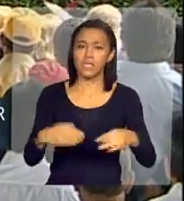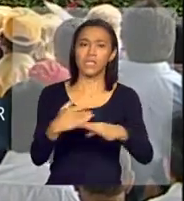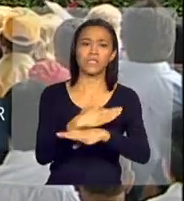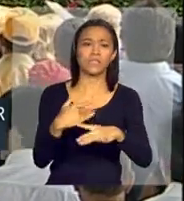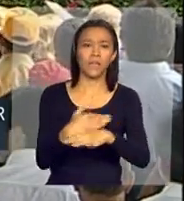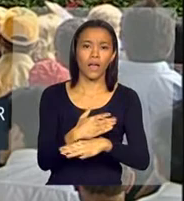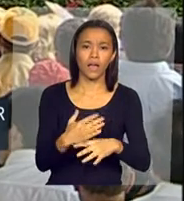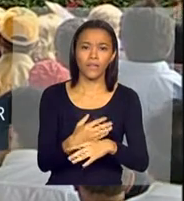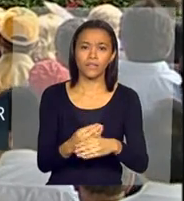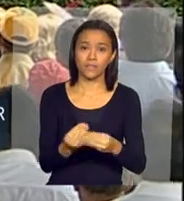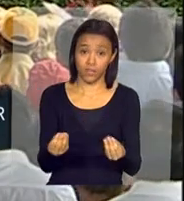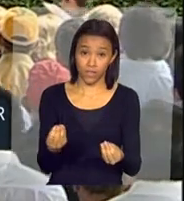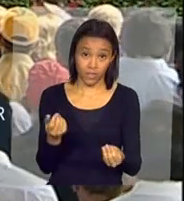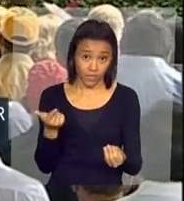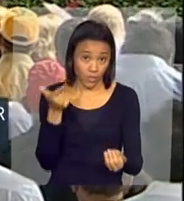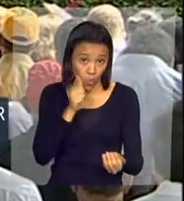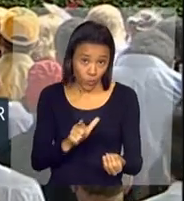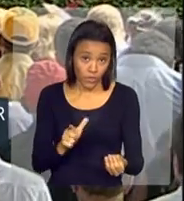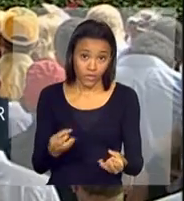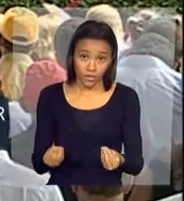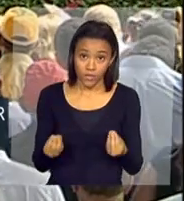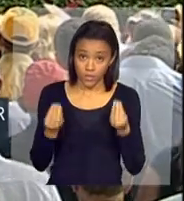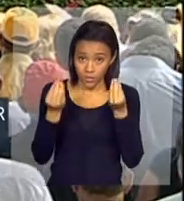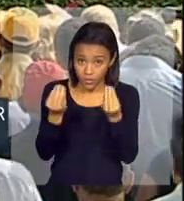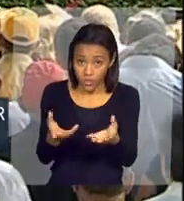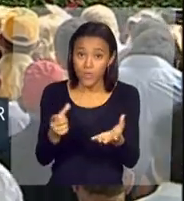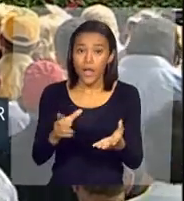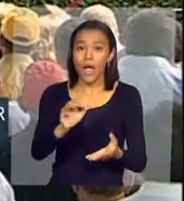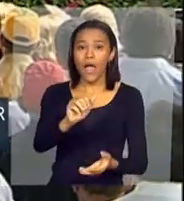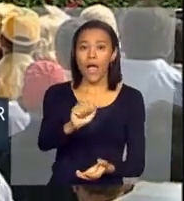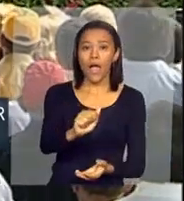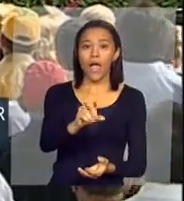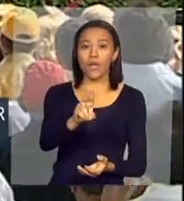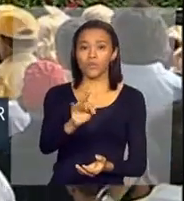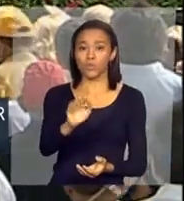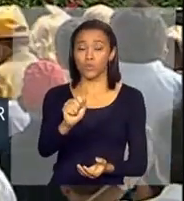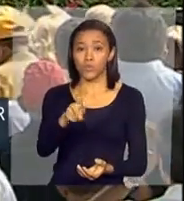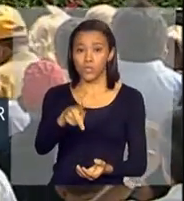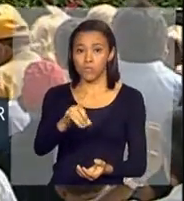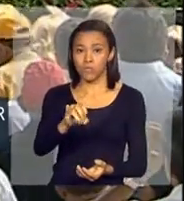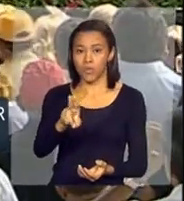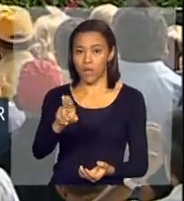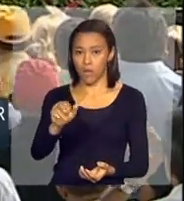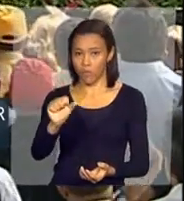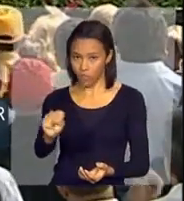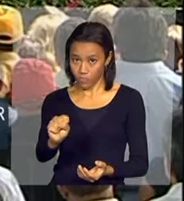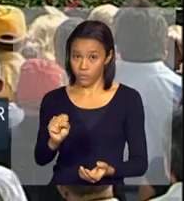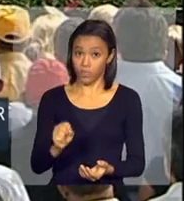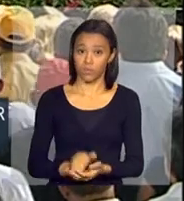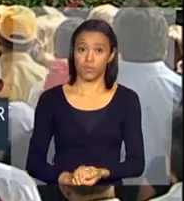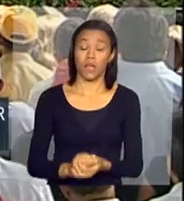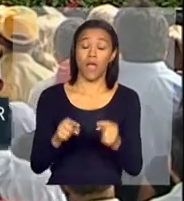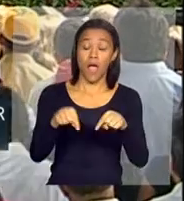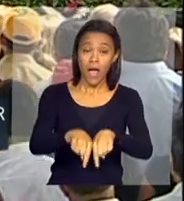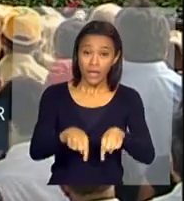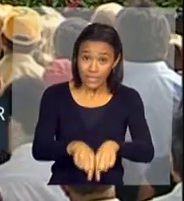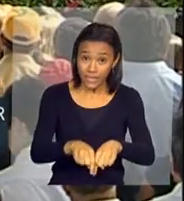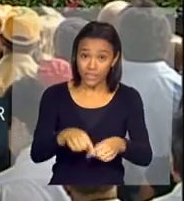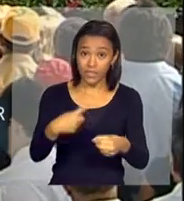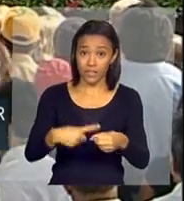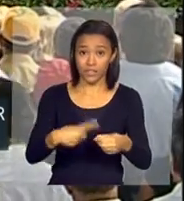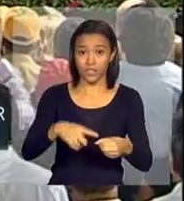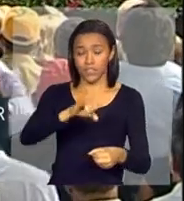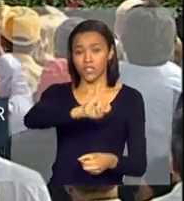cidades beneficiárias do sistema adutor de Piaus. O Zé Nessi, aqui de São